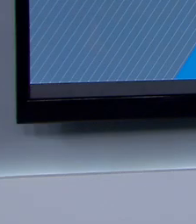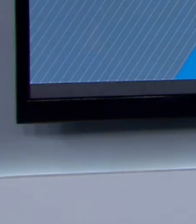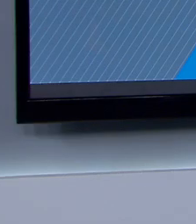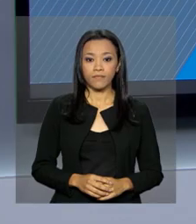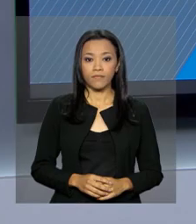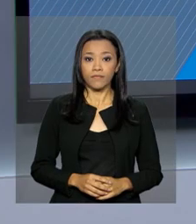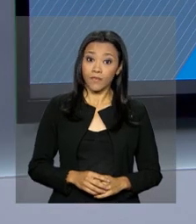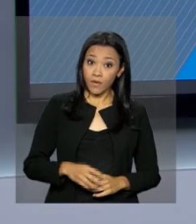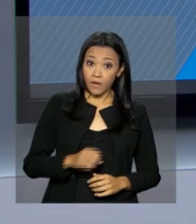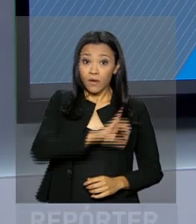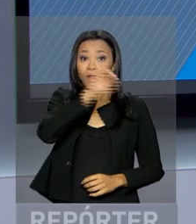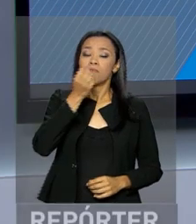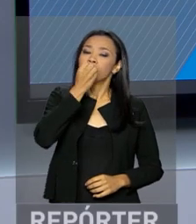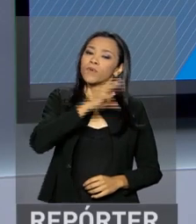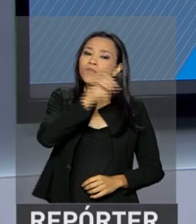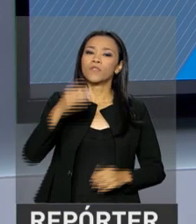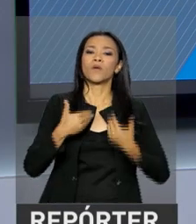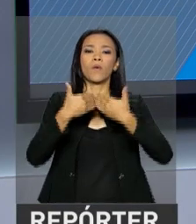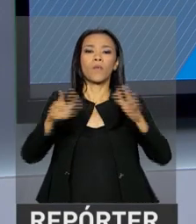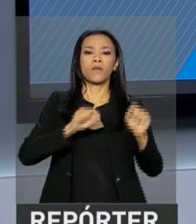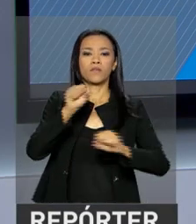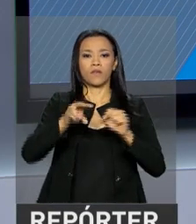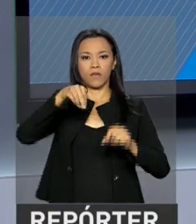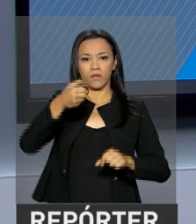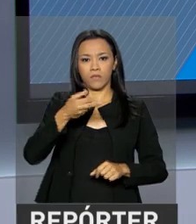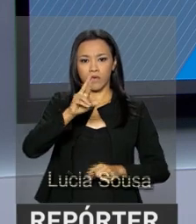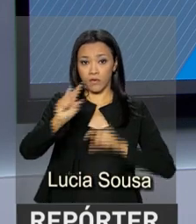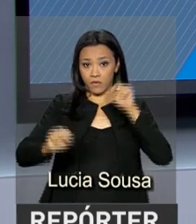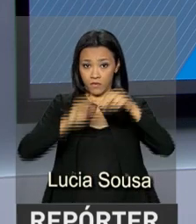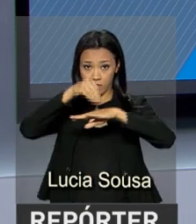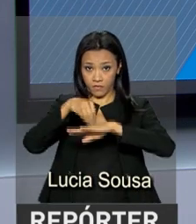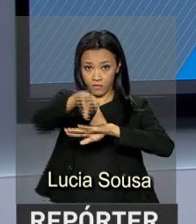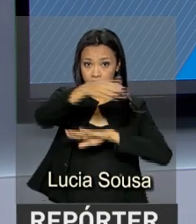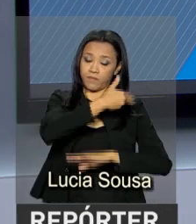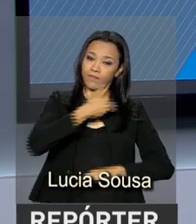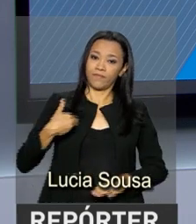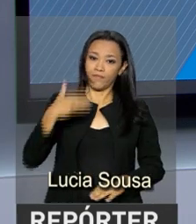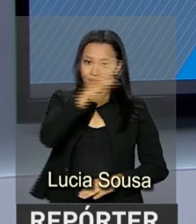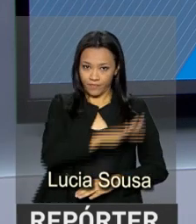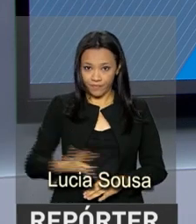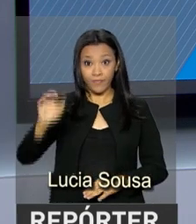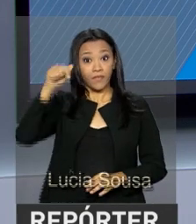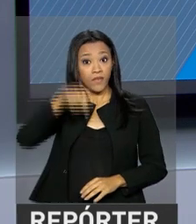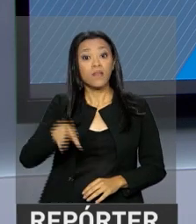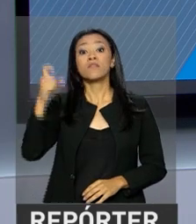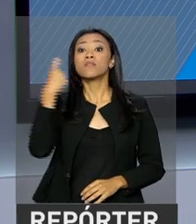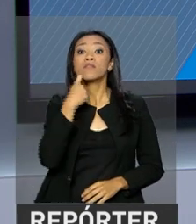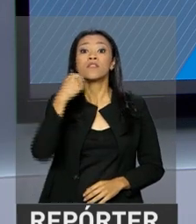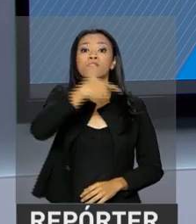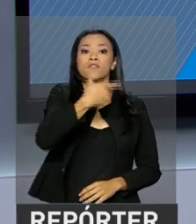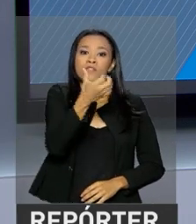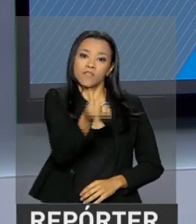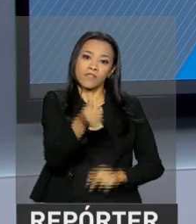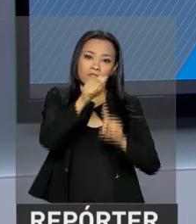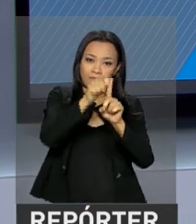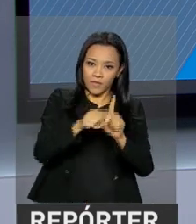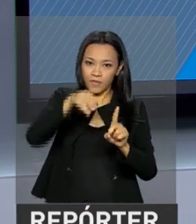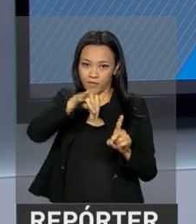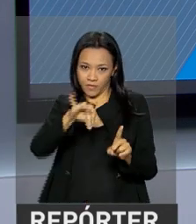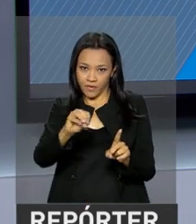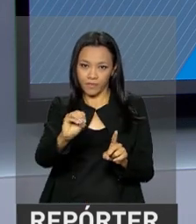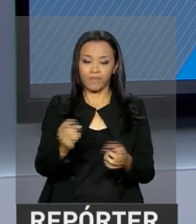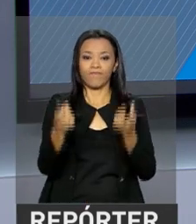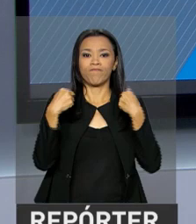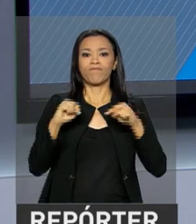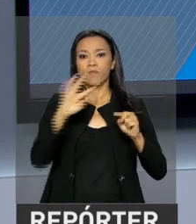olá bom dia começa agora o repórter nbr com as notícias do governo federal desta sexta-feira 26 de maio o